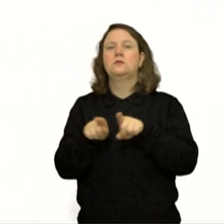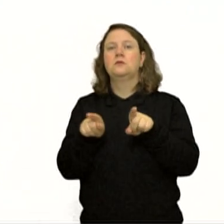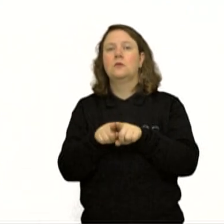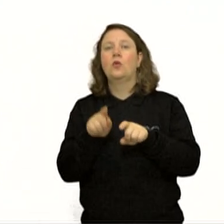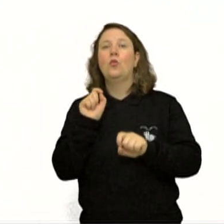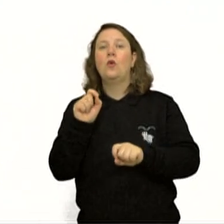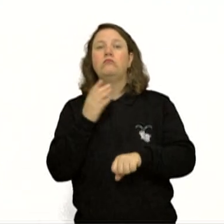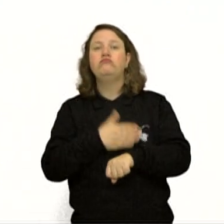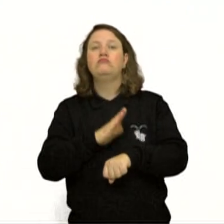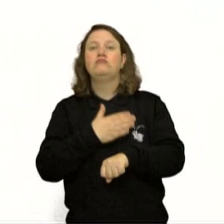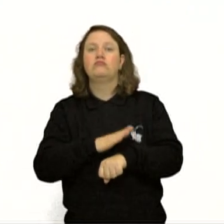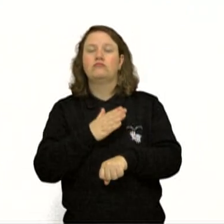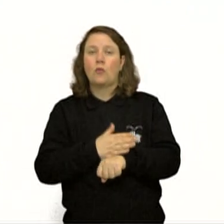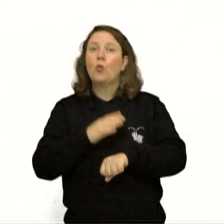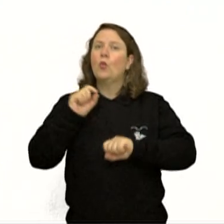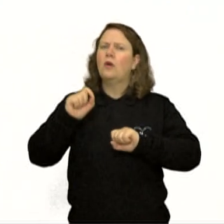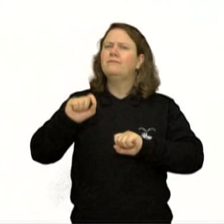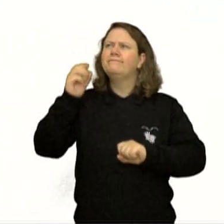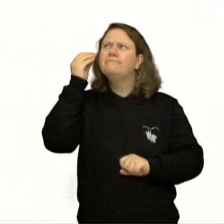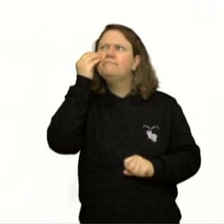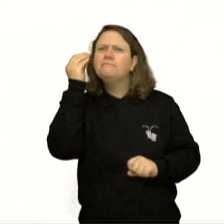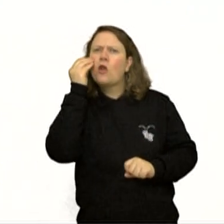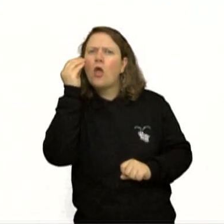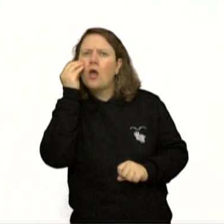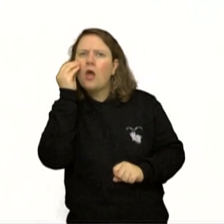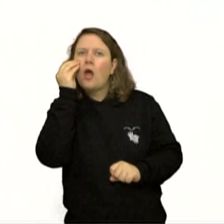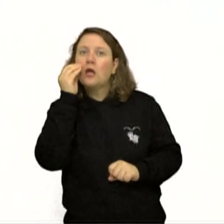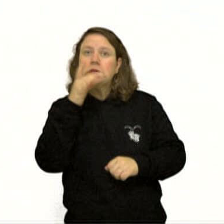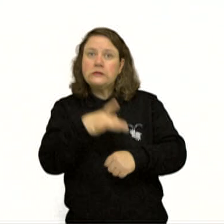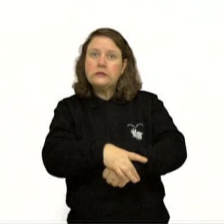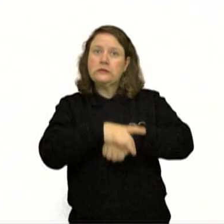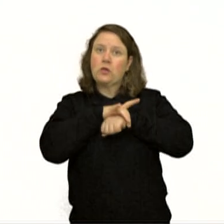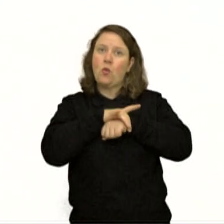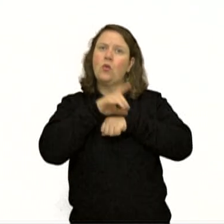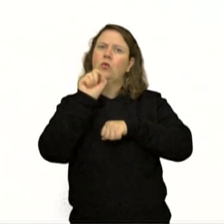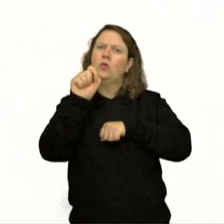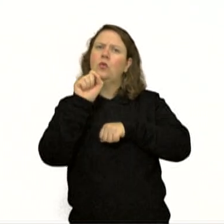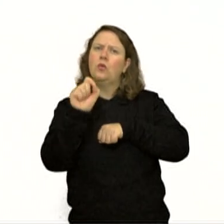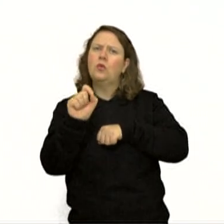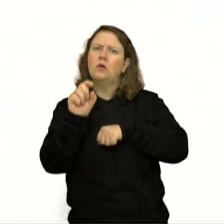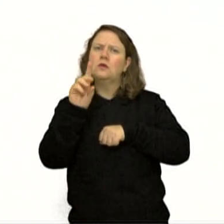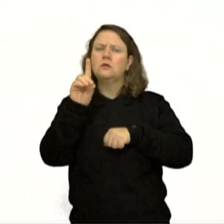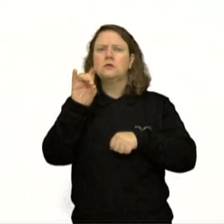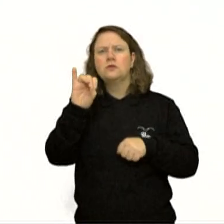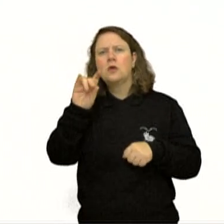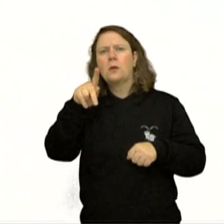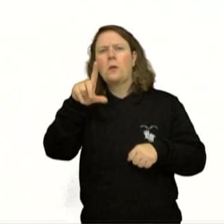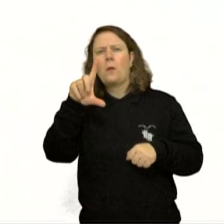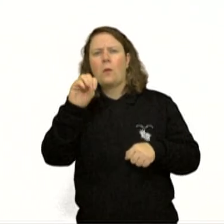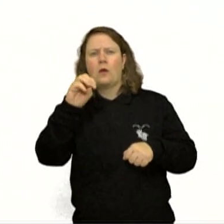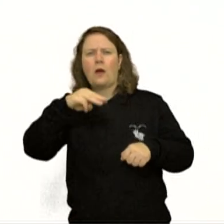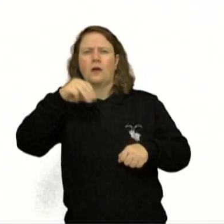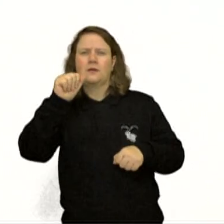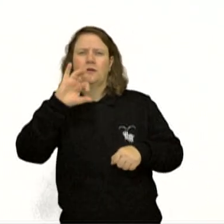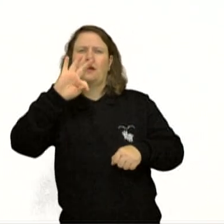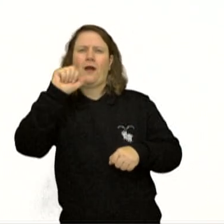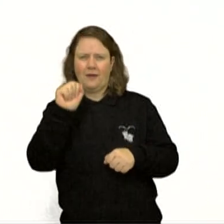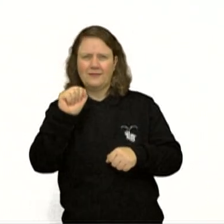por Khrushchev colocaram em teste a segurança diplomática nesse período? Vocês têm um tempinho para pensar e eu já respondo.